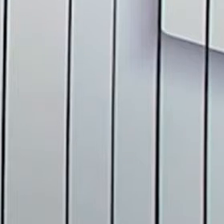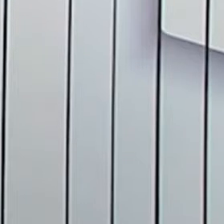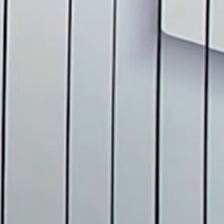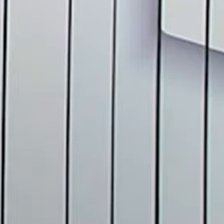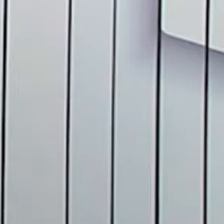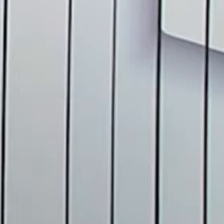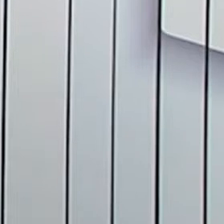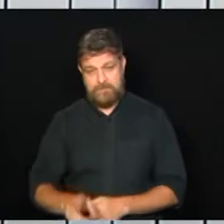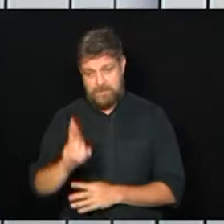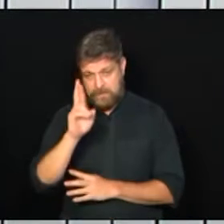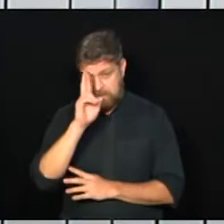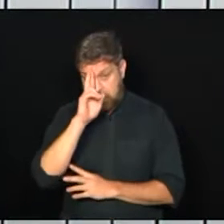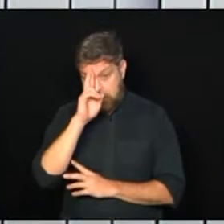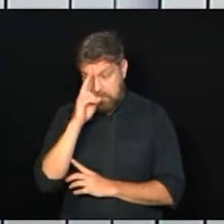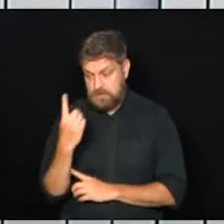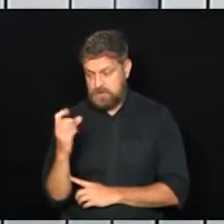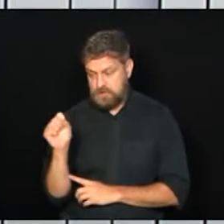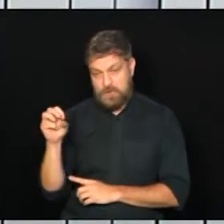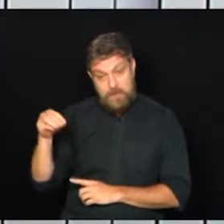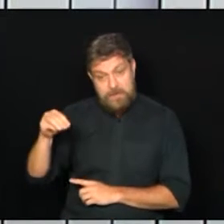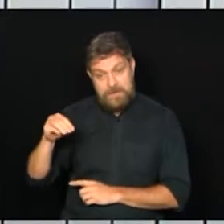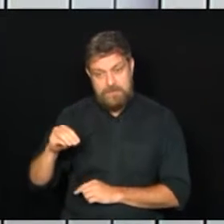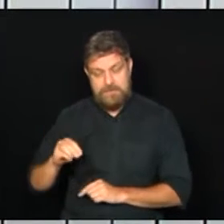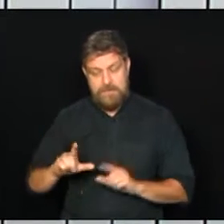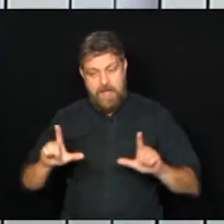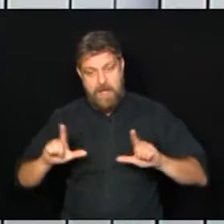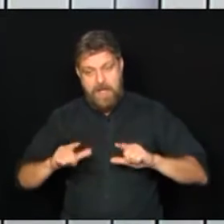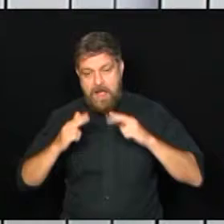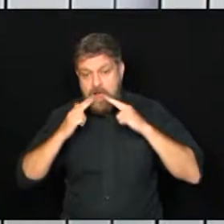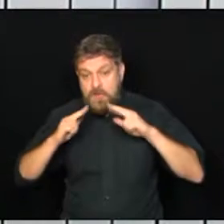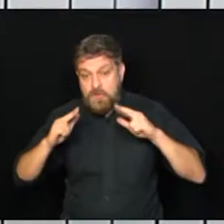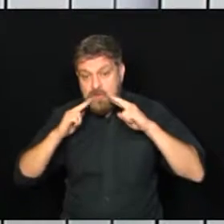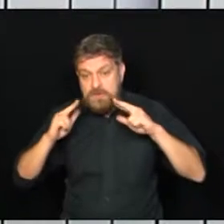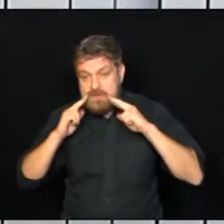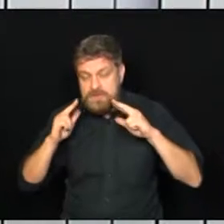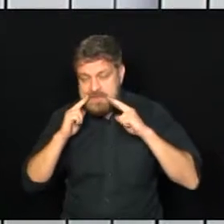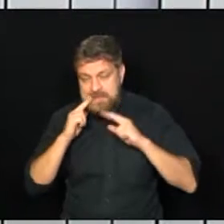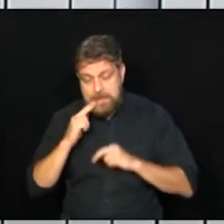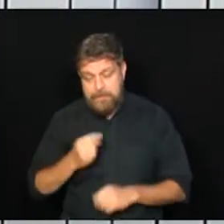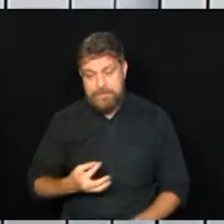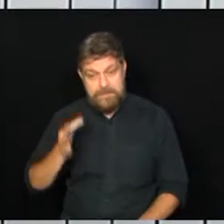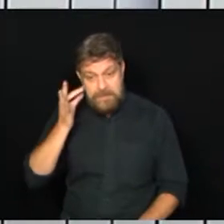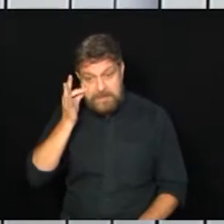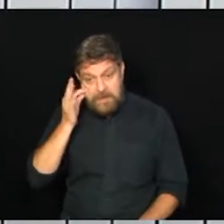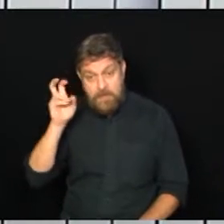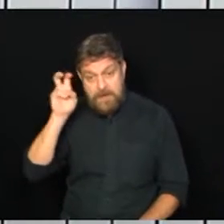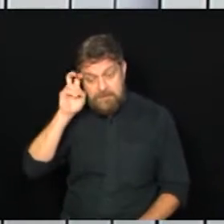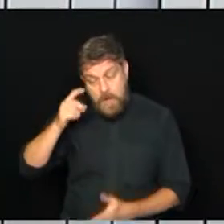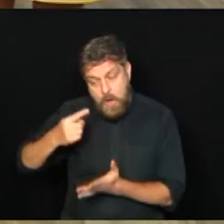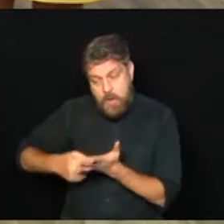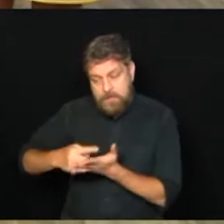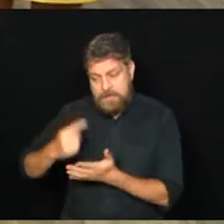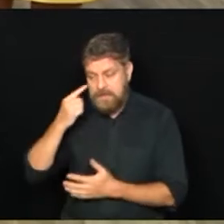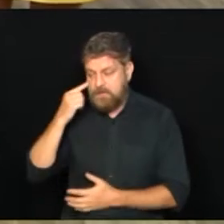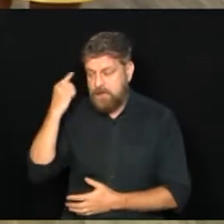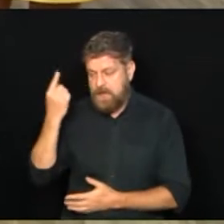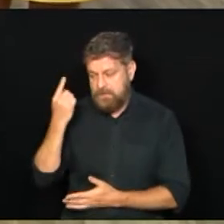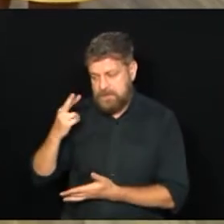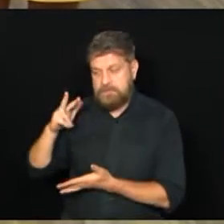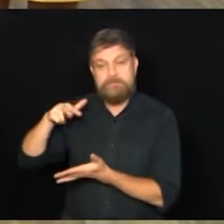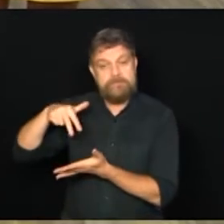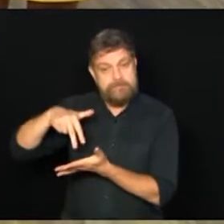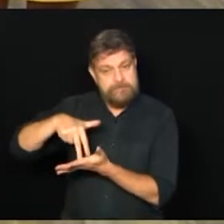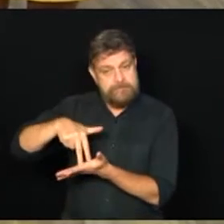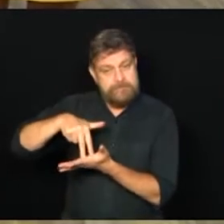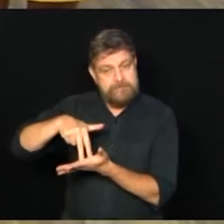Meio-dia e 18, Câmara Notícia de volta ao vivo nesta quinta-feira. Como combinado, o Mina Abreu já está aqui nos nossos estúdios